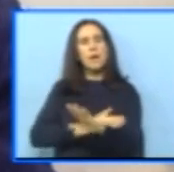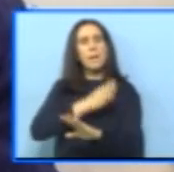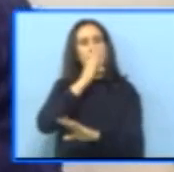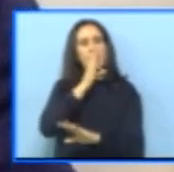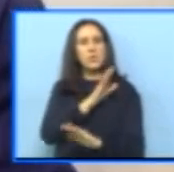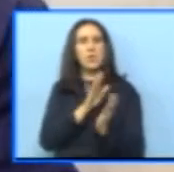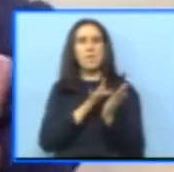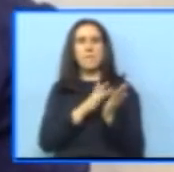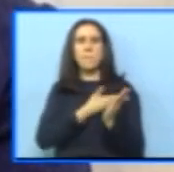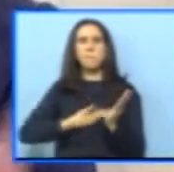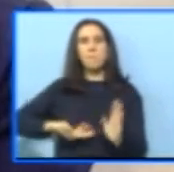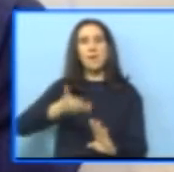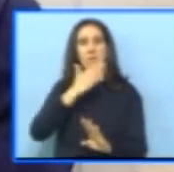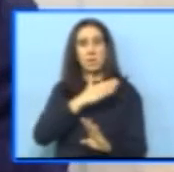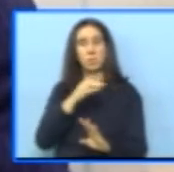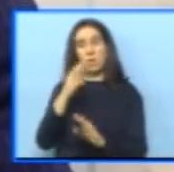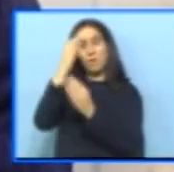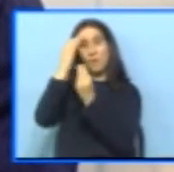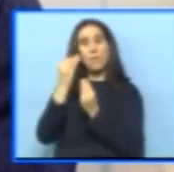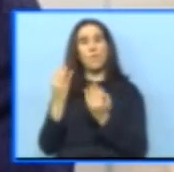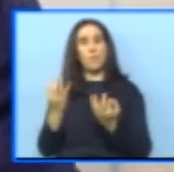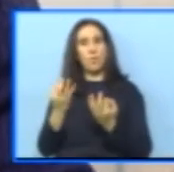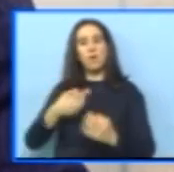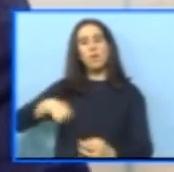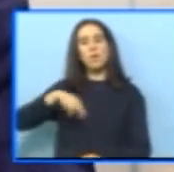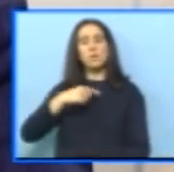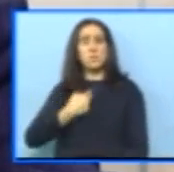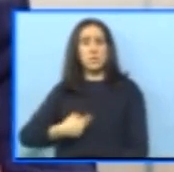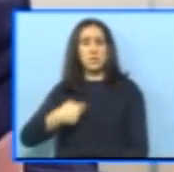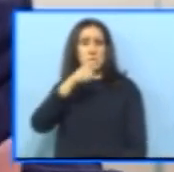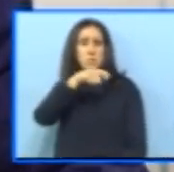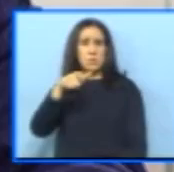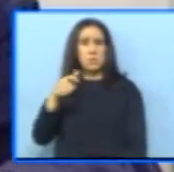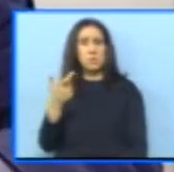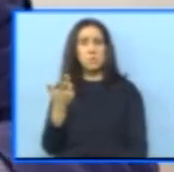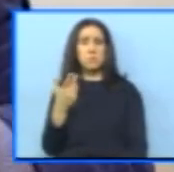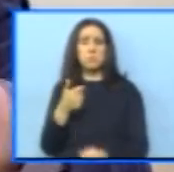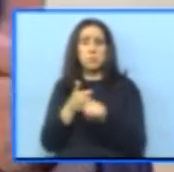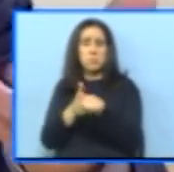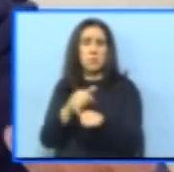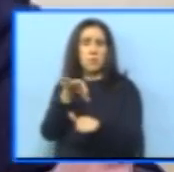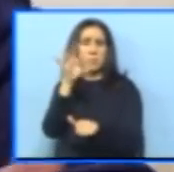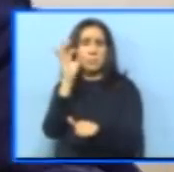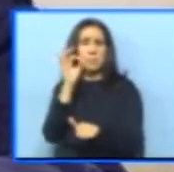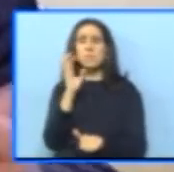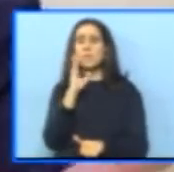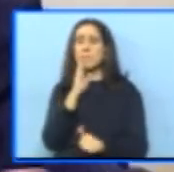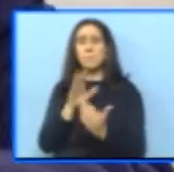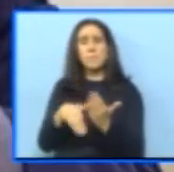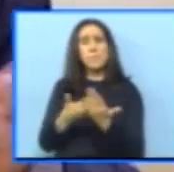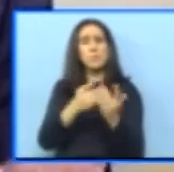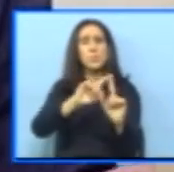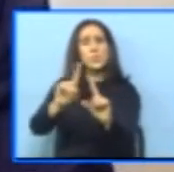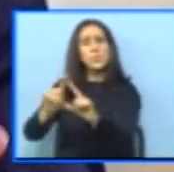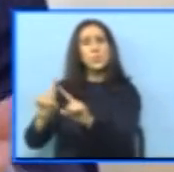Antigo Testamento, aquilo em que eles tinham sido instruídos. Para nós cristãos é feita essa opção face às múltiplas propostas